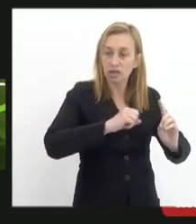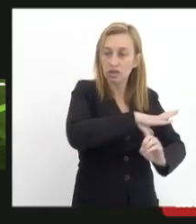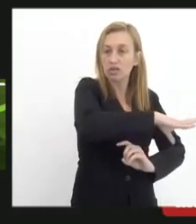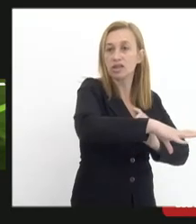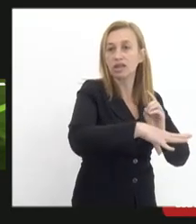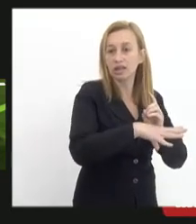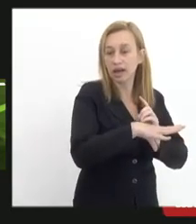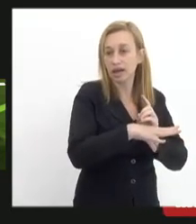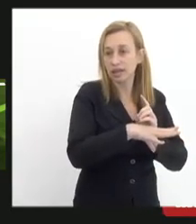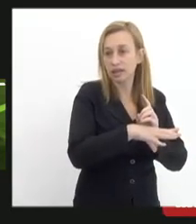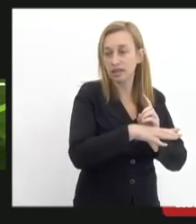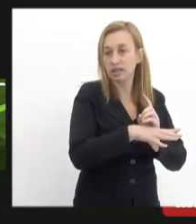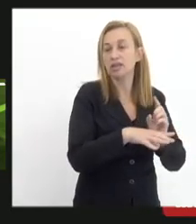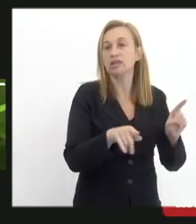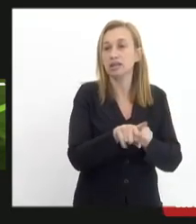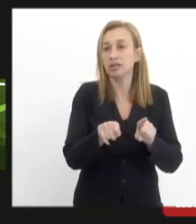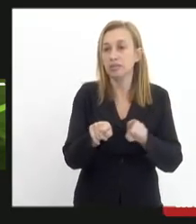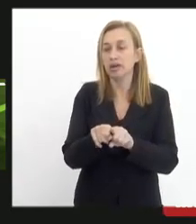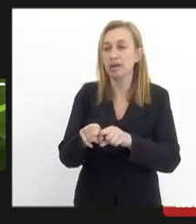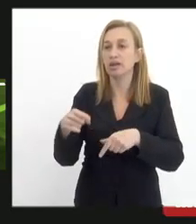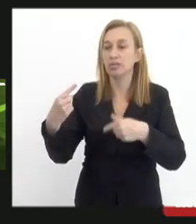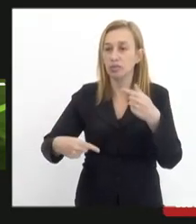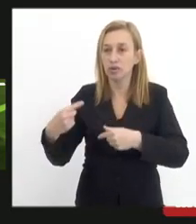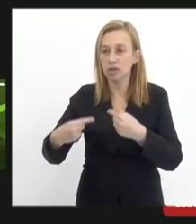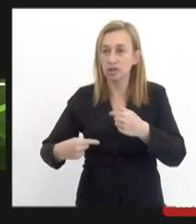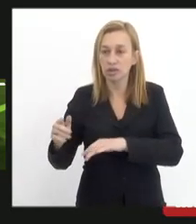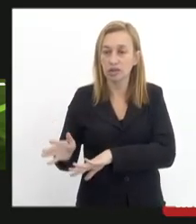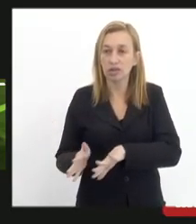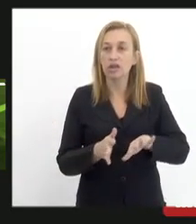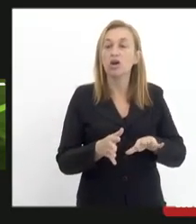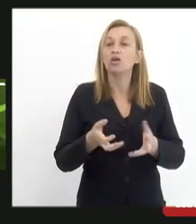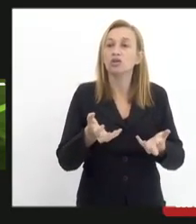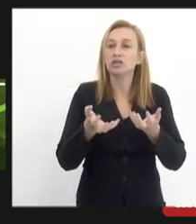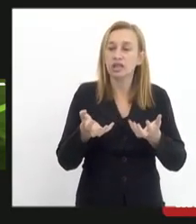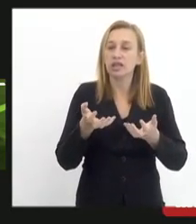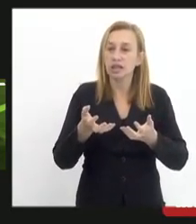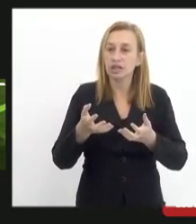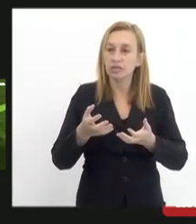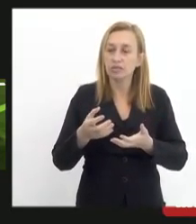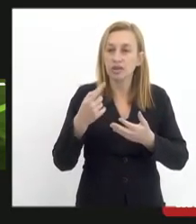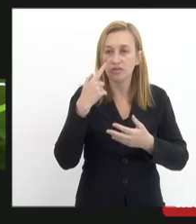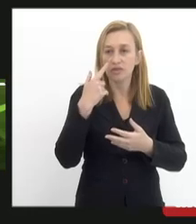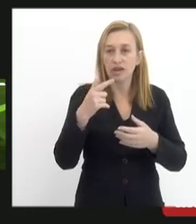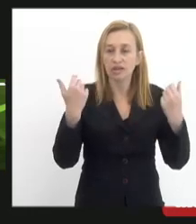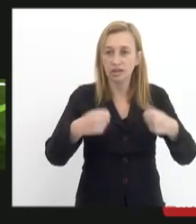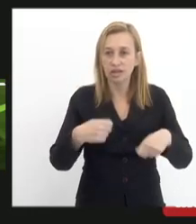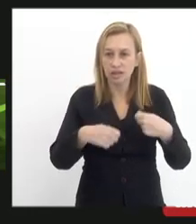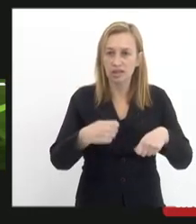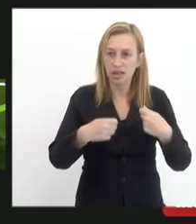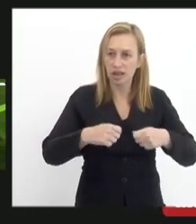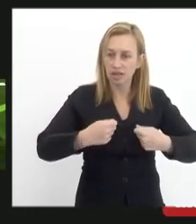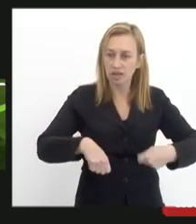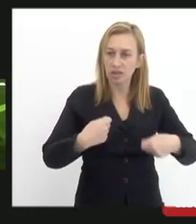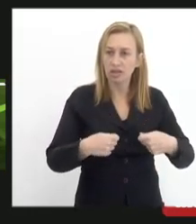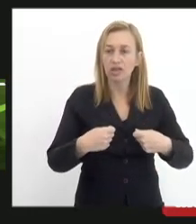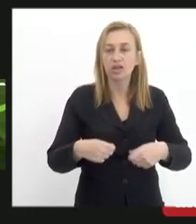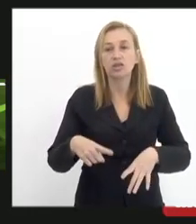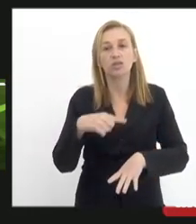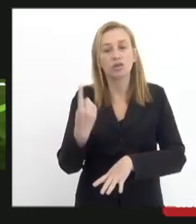o que nós queremos mesmo é aprender a essência da necessidade de quem a gente está